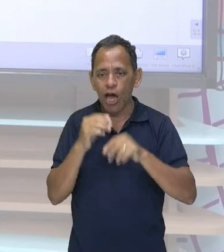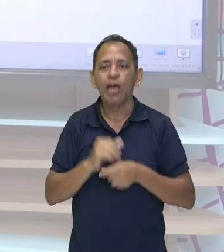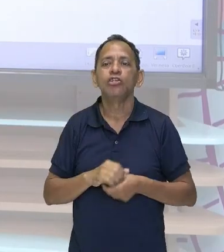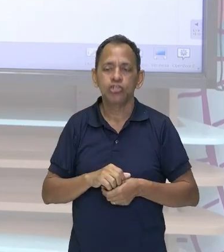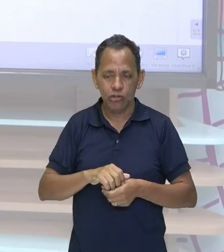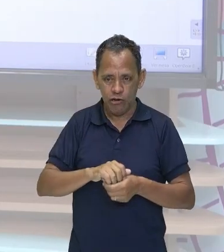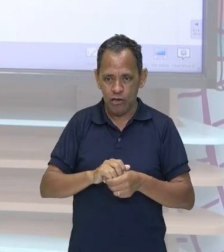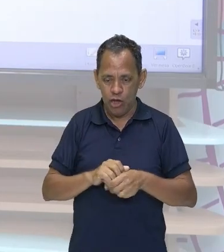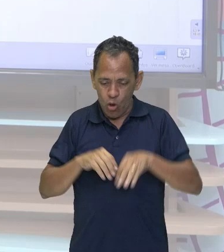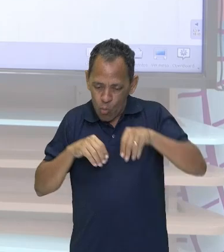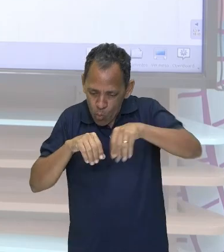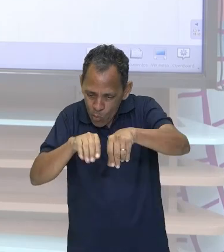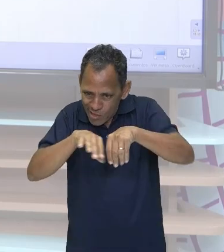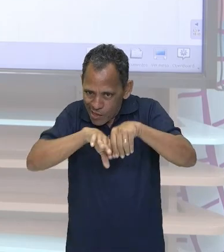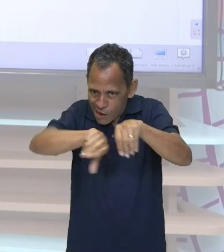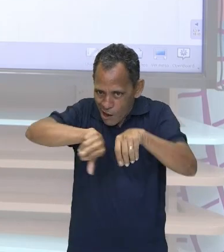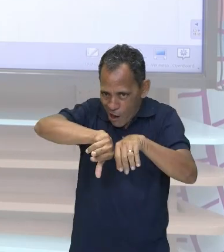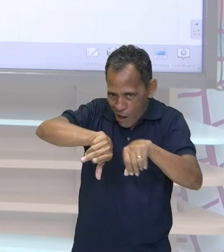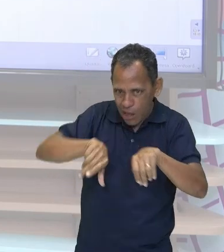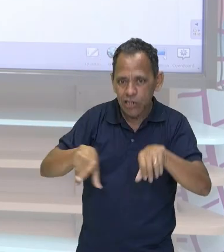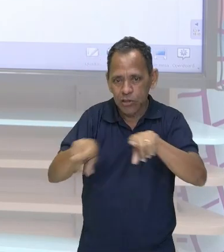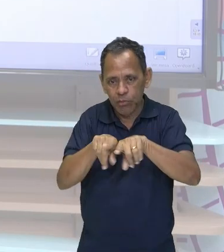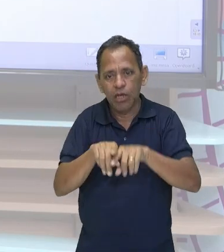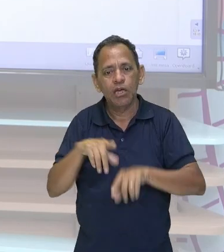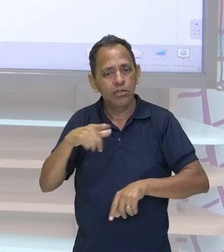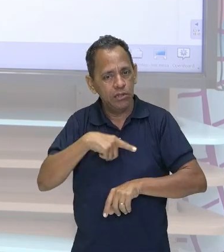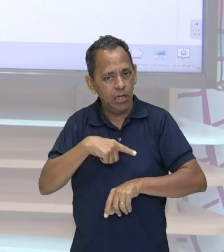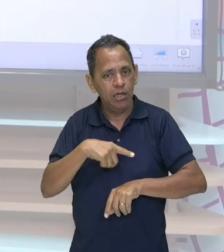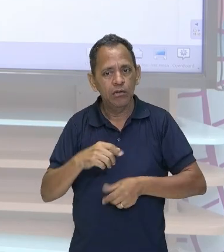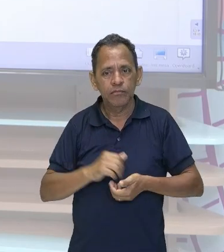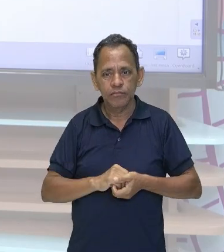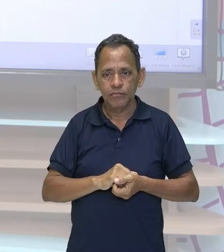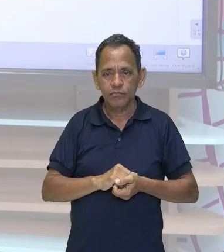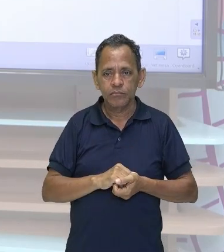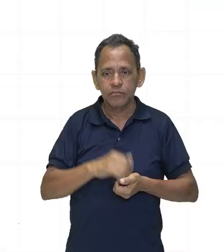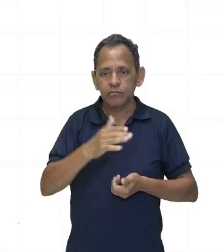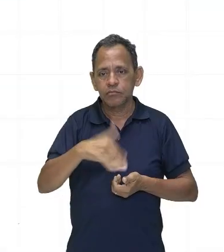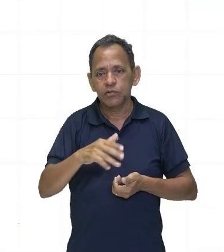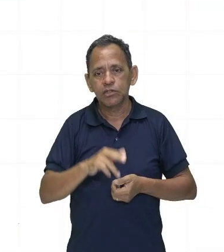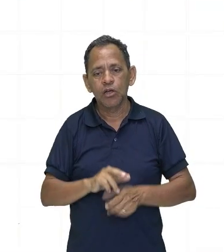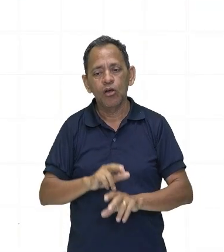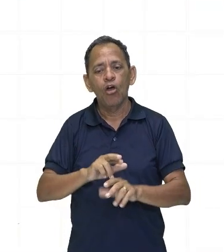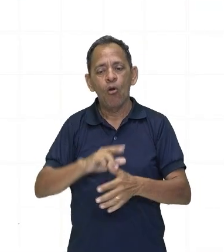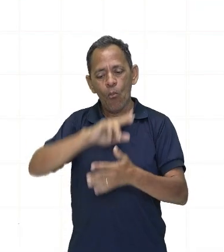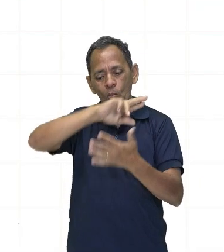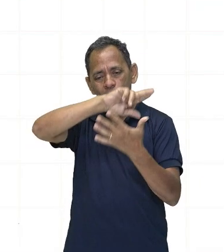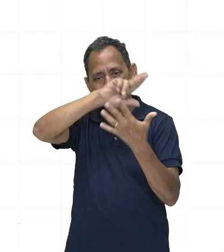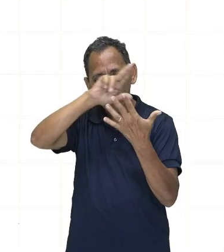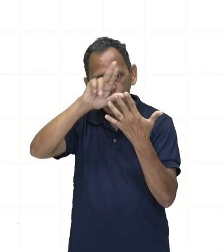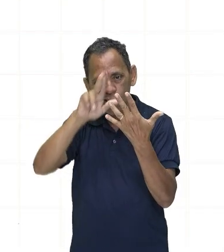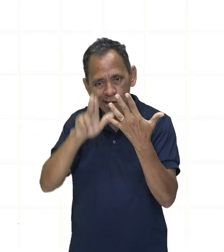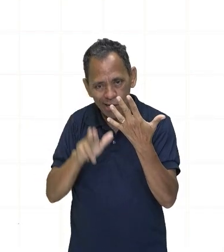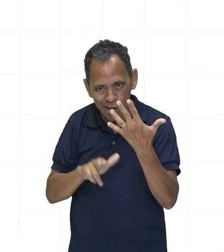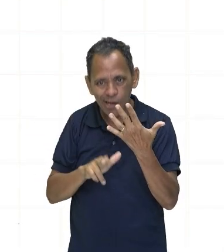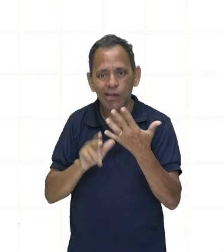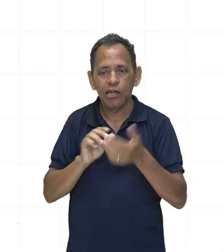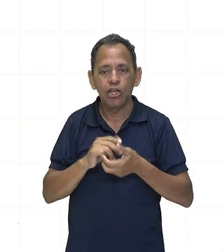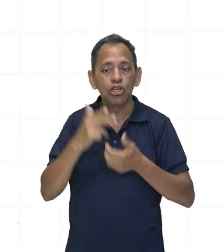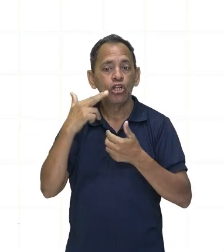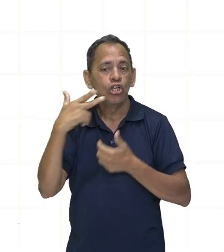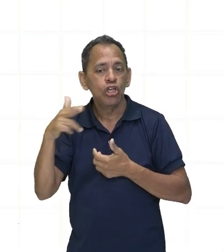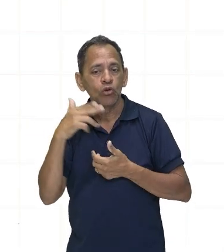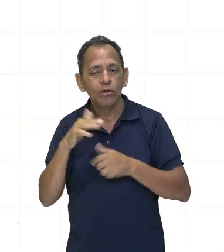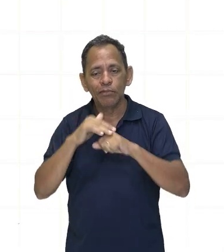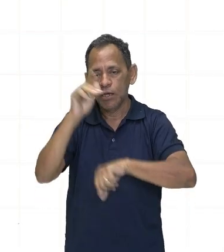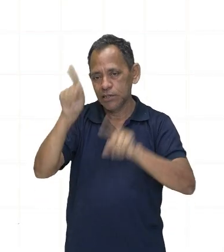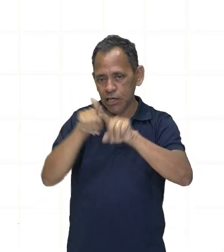que existem ali nessas áreas. E aí nós temos uma diversidade linguística, né? Mais de 270 línguas